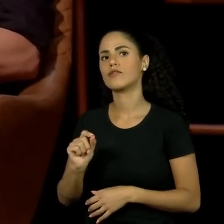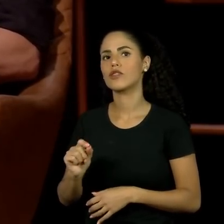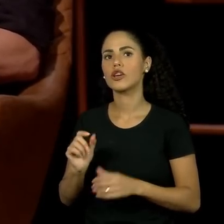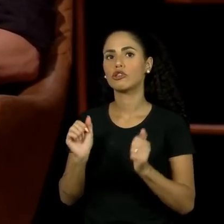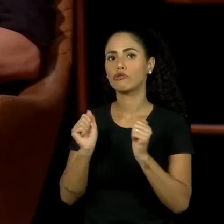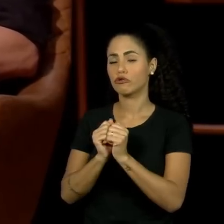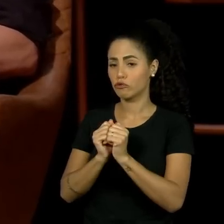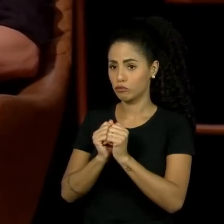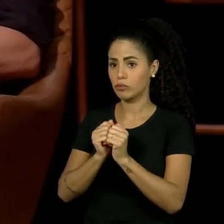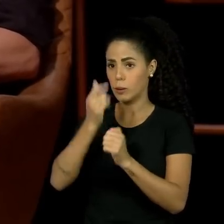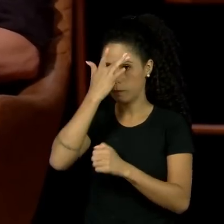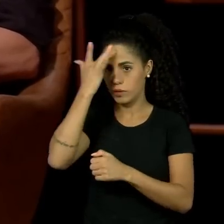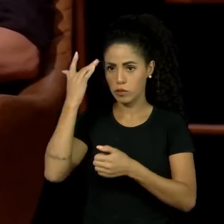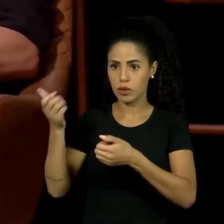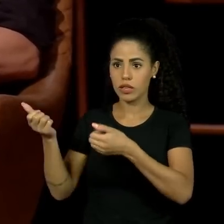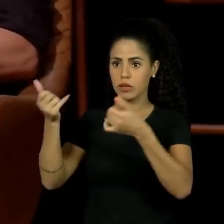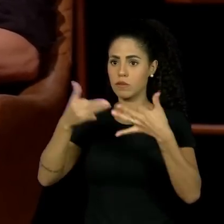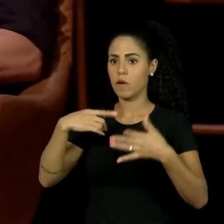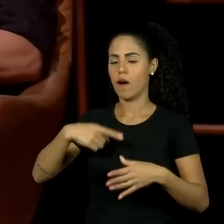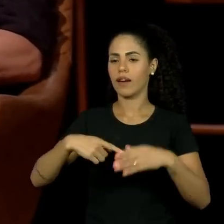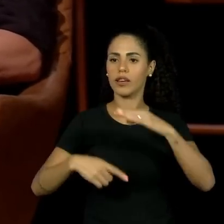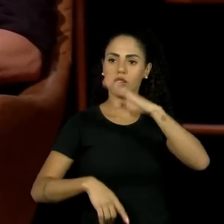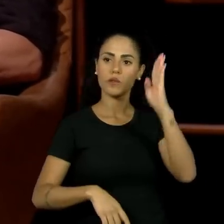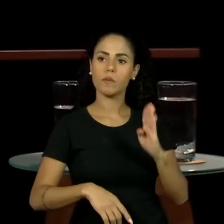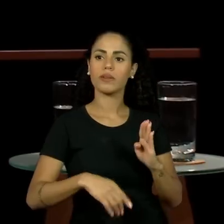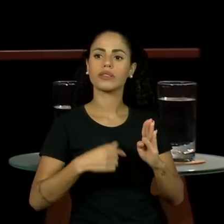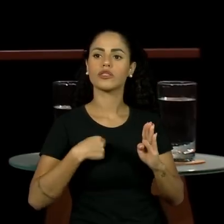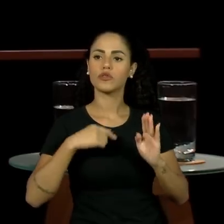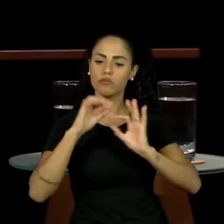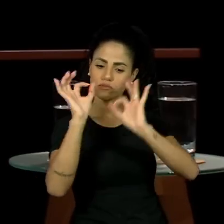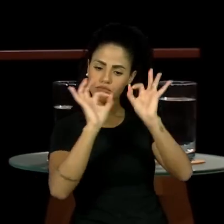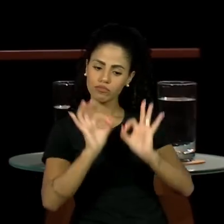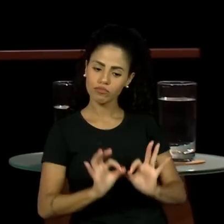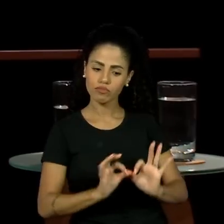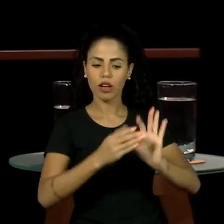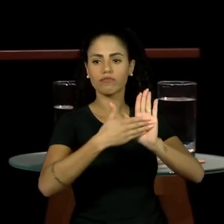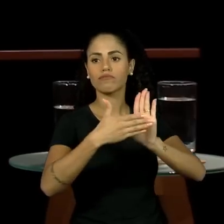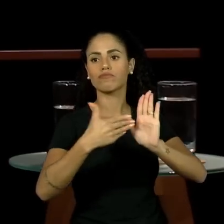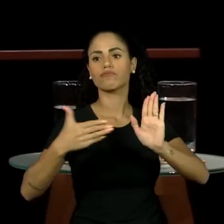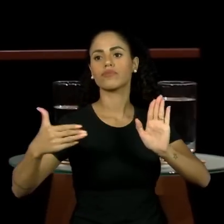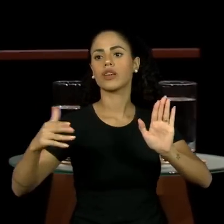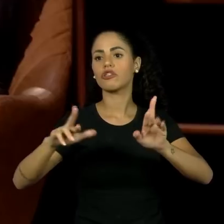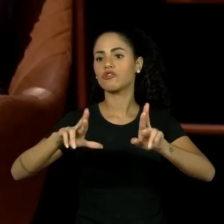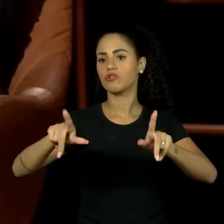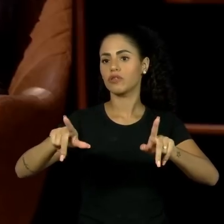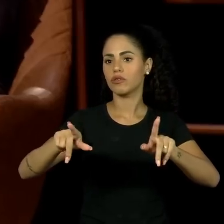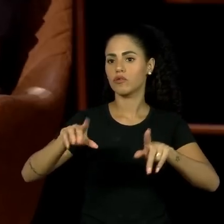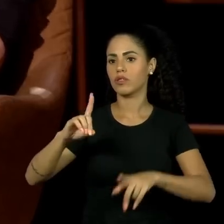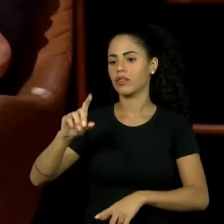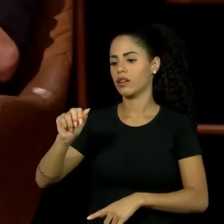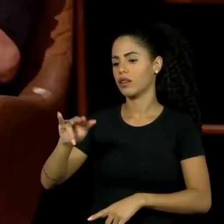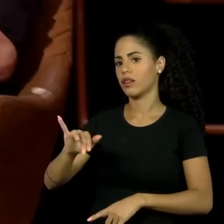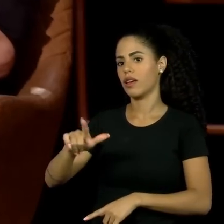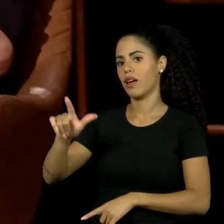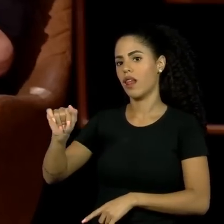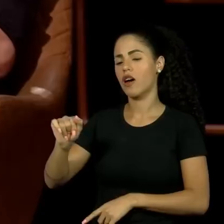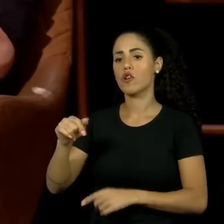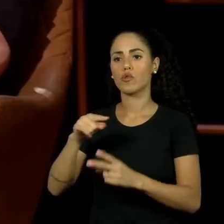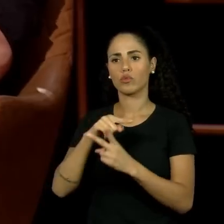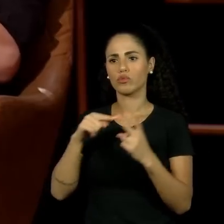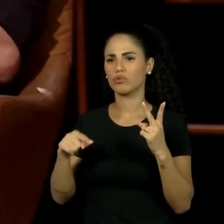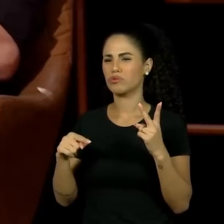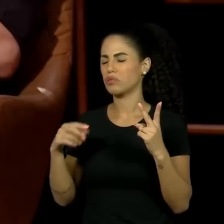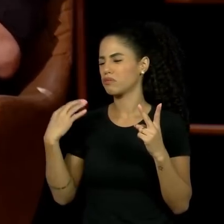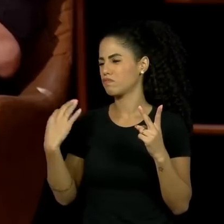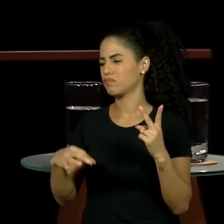Gerald, ele trouxe para o Brasil uma nova estética teatral. Ele e Daniela Thomas, porque a dupla ali